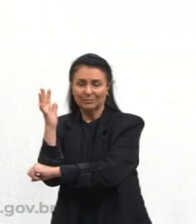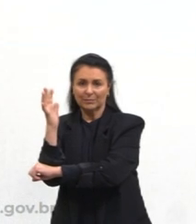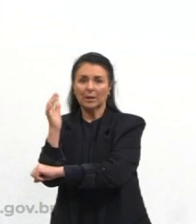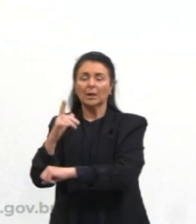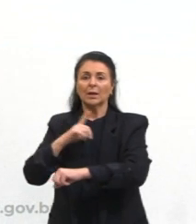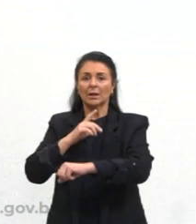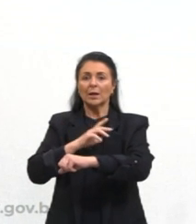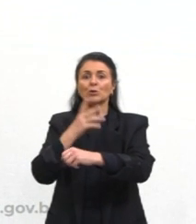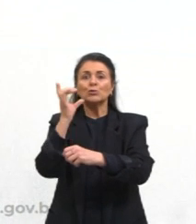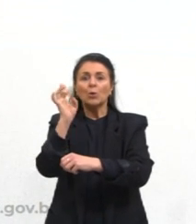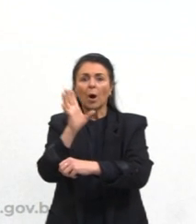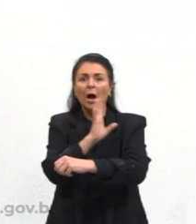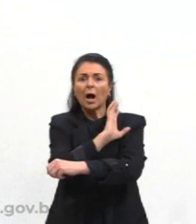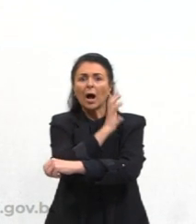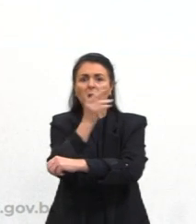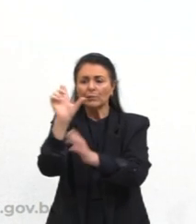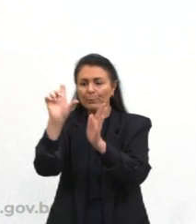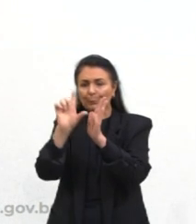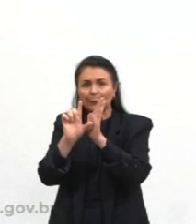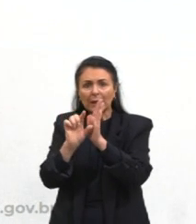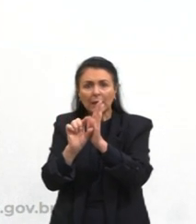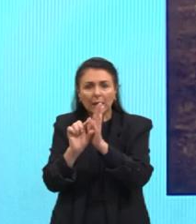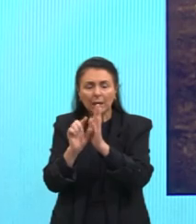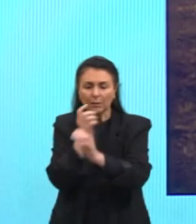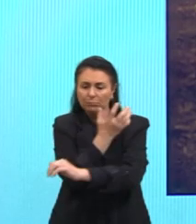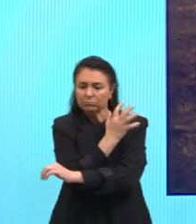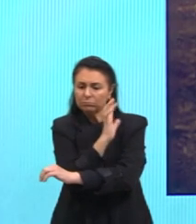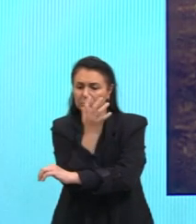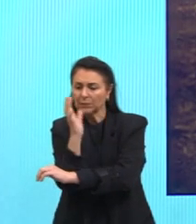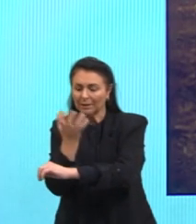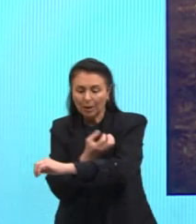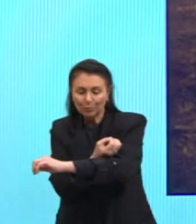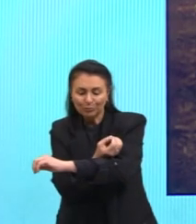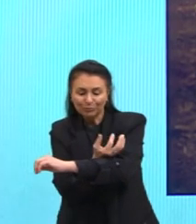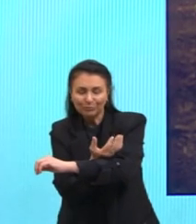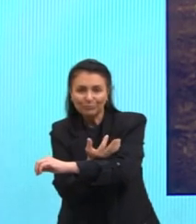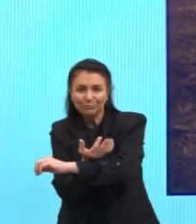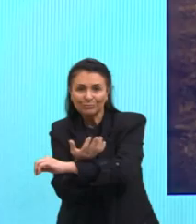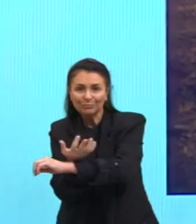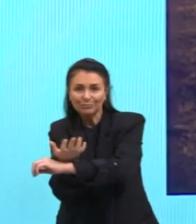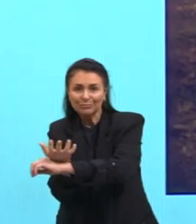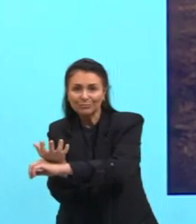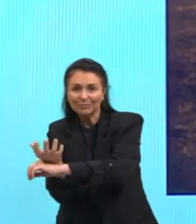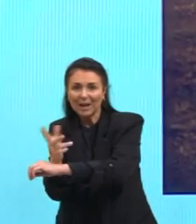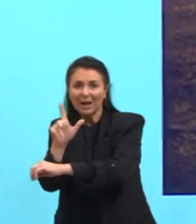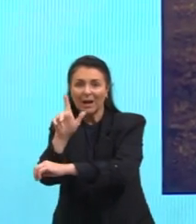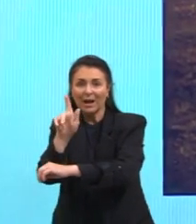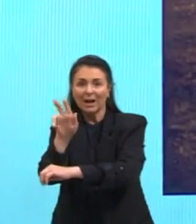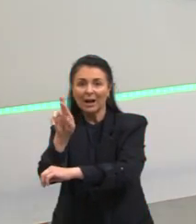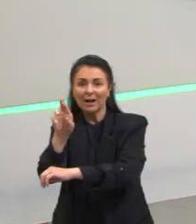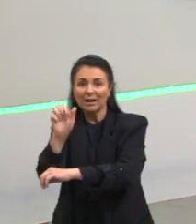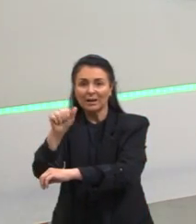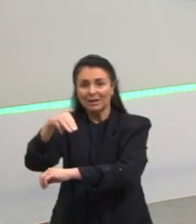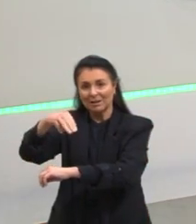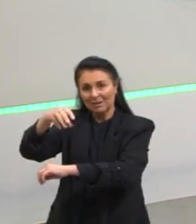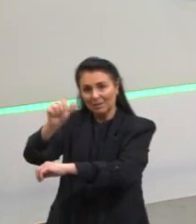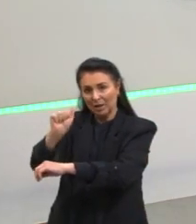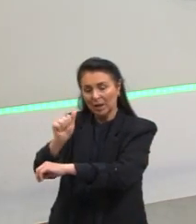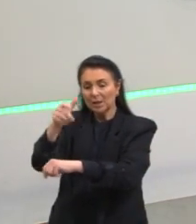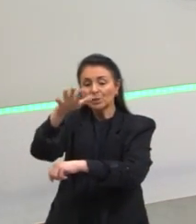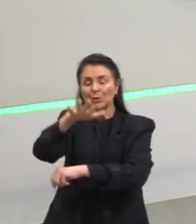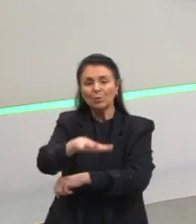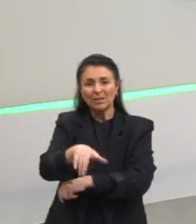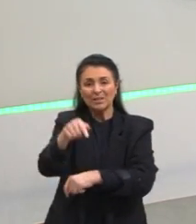arbustiva de vez em quando certo e aí bastante o que gramas gramíneas né então esse domínio Então são